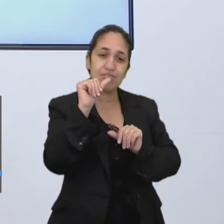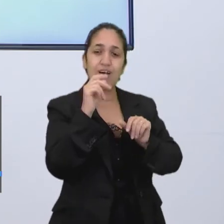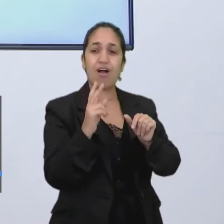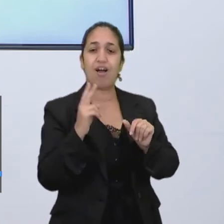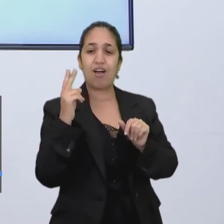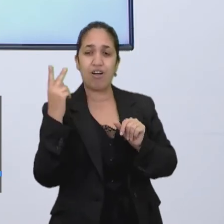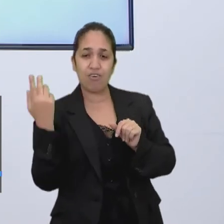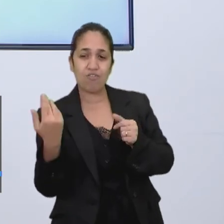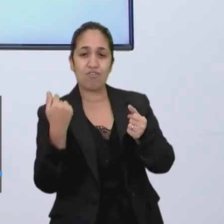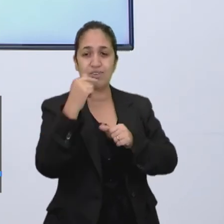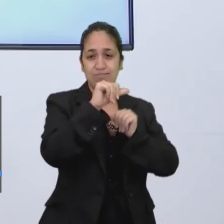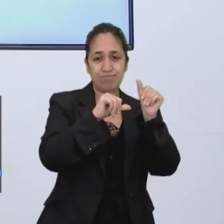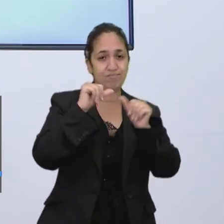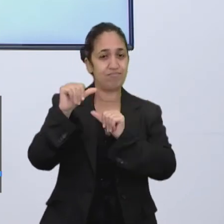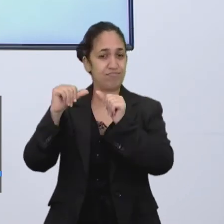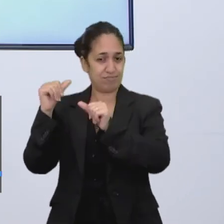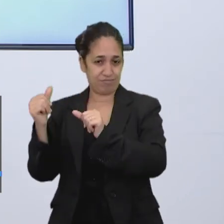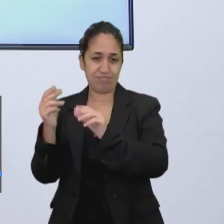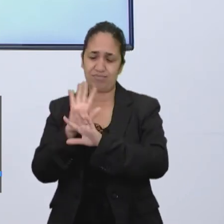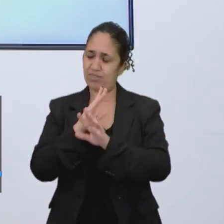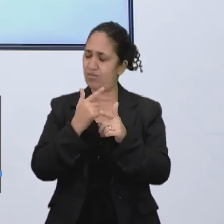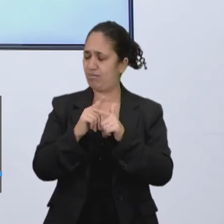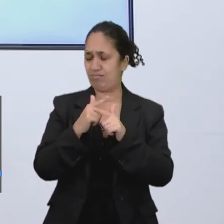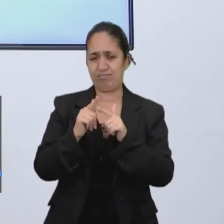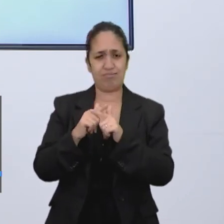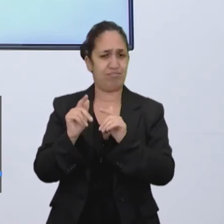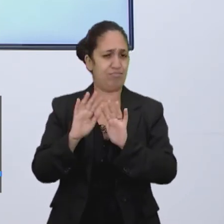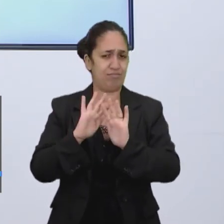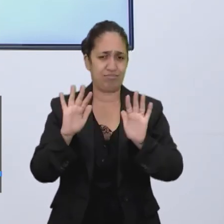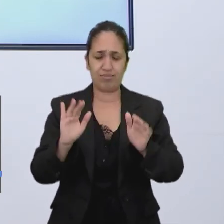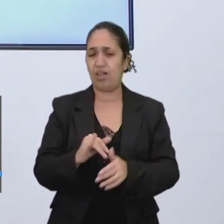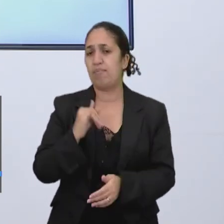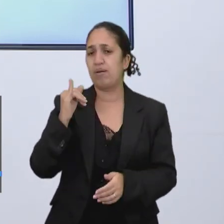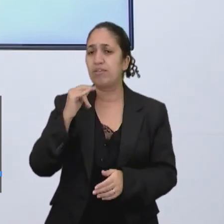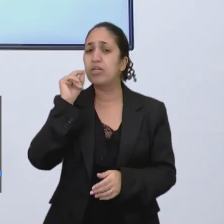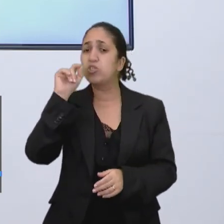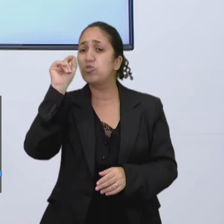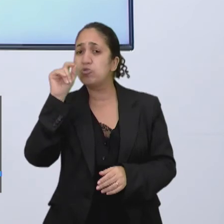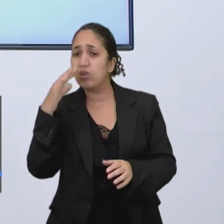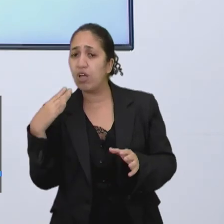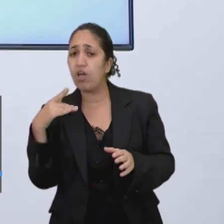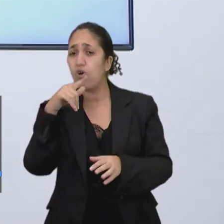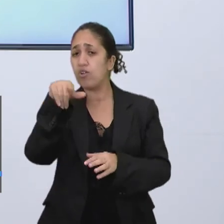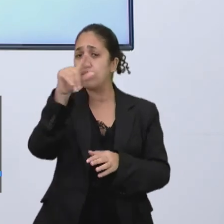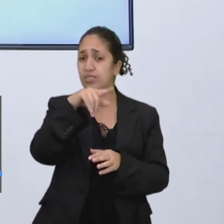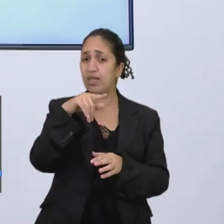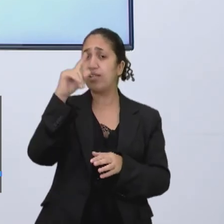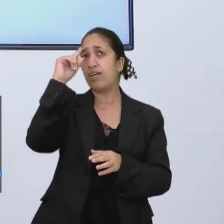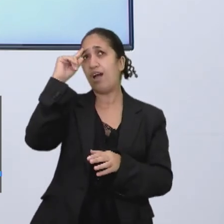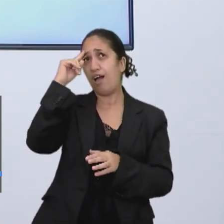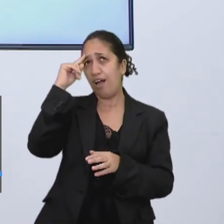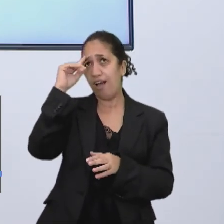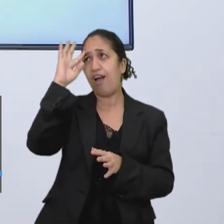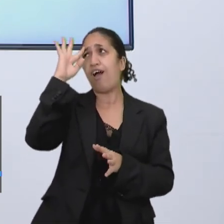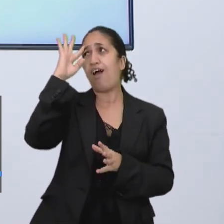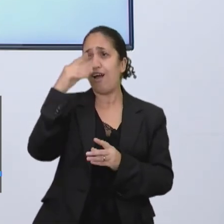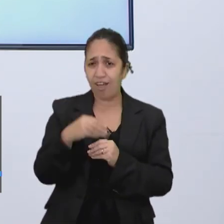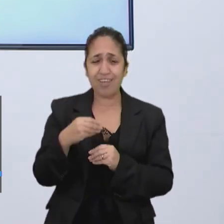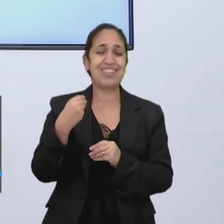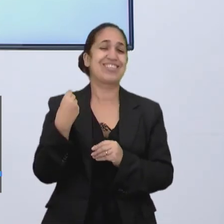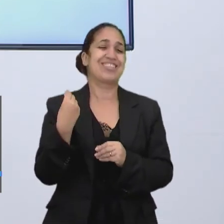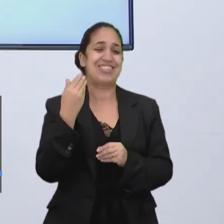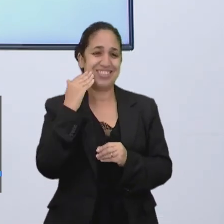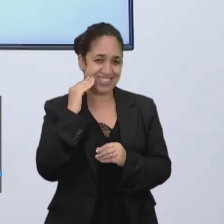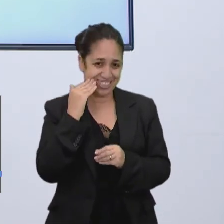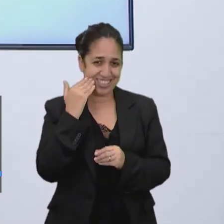para a fórmula, sem muitos problemas, né, e muito importante aí ao final você conseguir interpretar os dados,